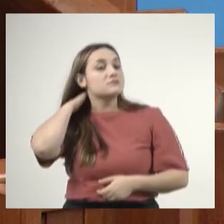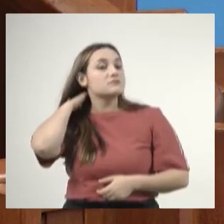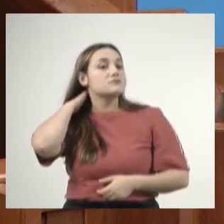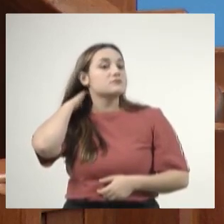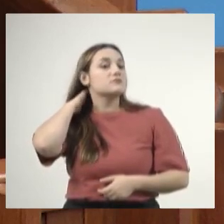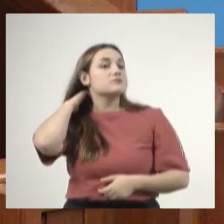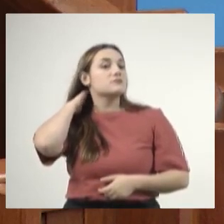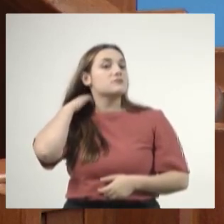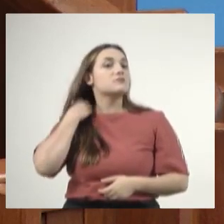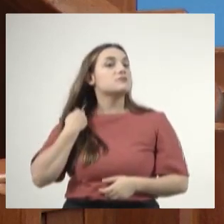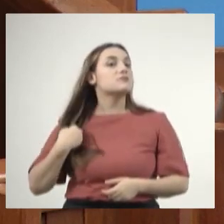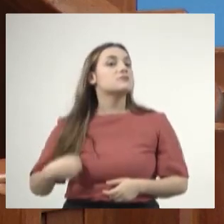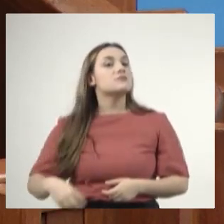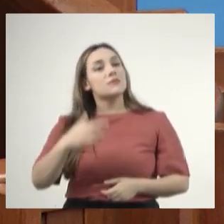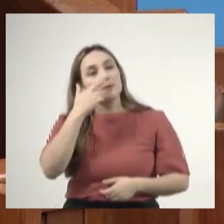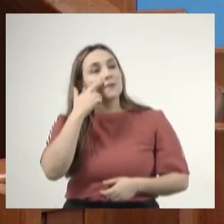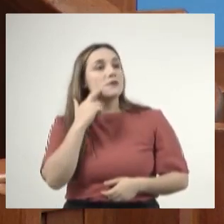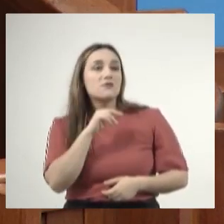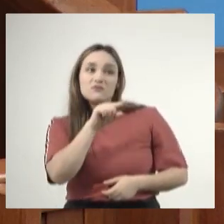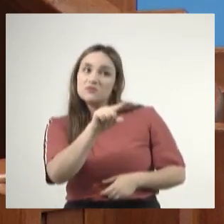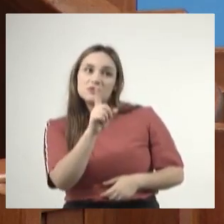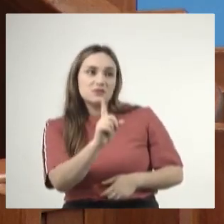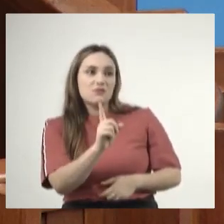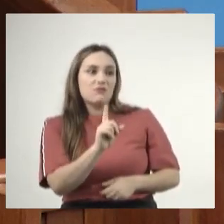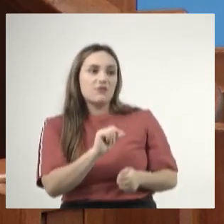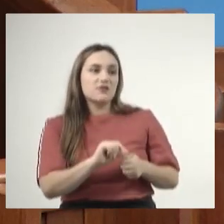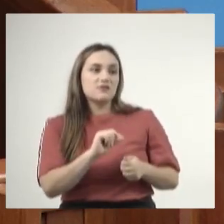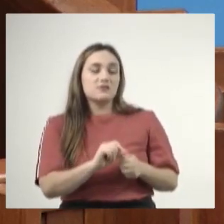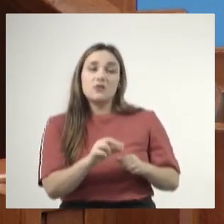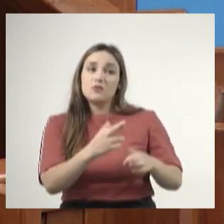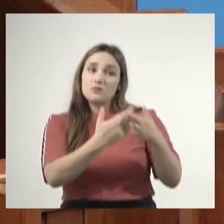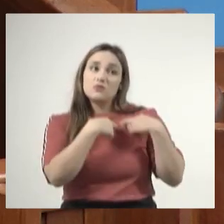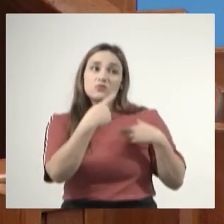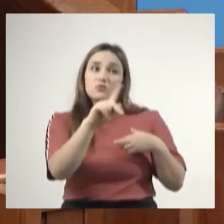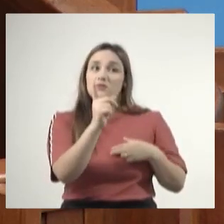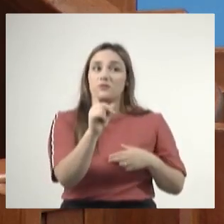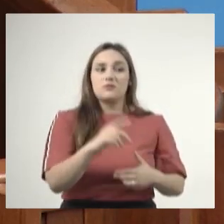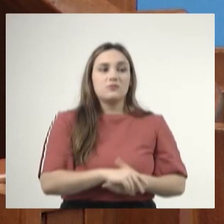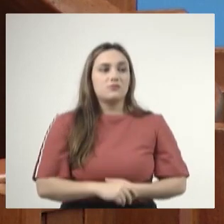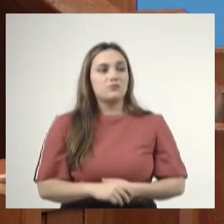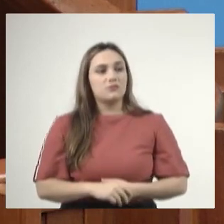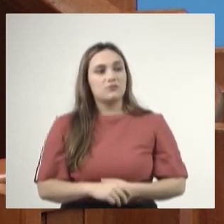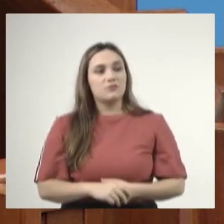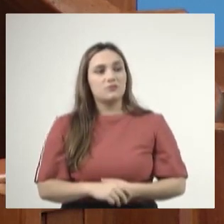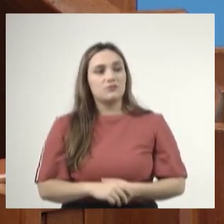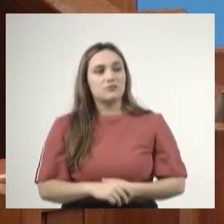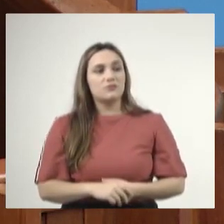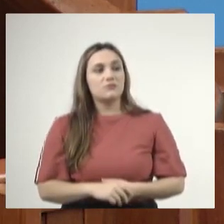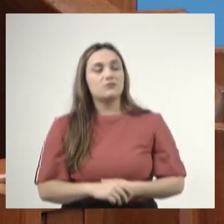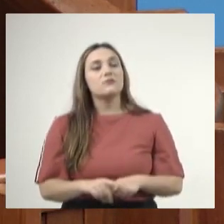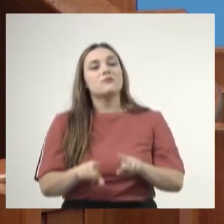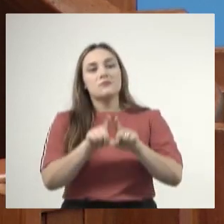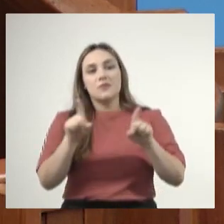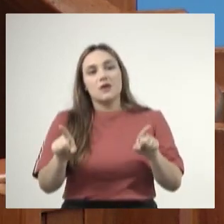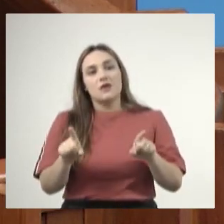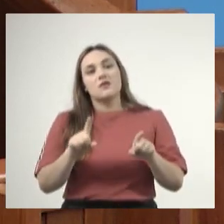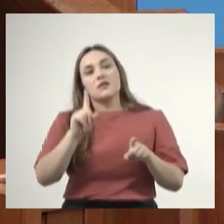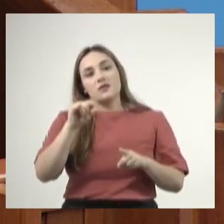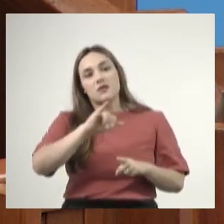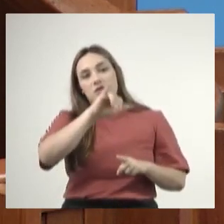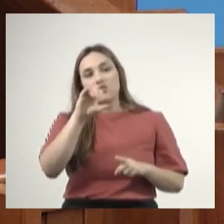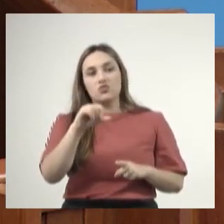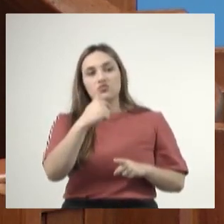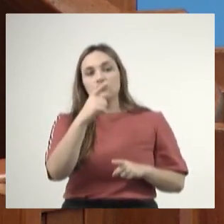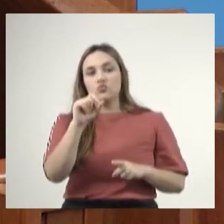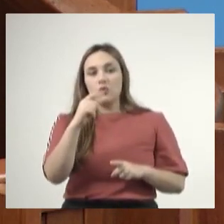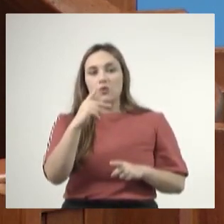Riedel, não foi você que fez, não foi você que titulou, mas foi João Ponce de Arruda, foi Filinto